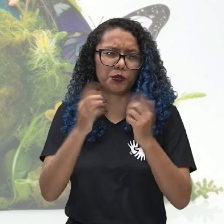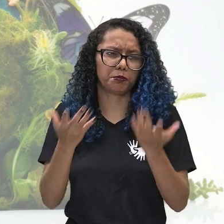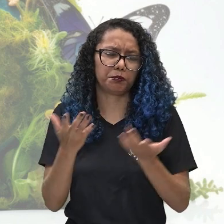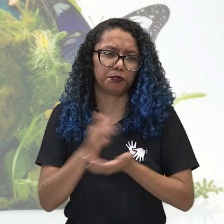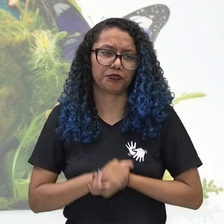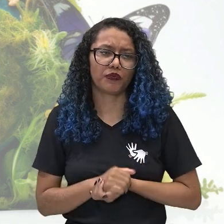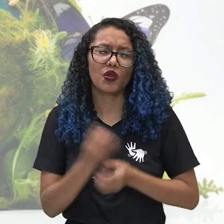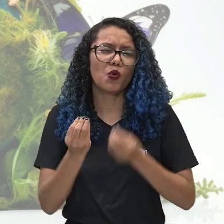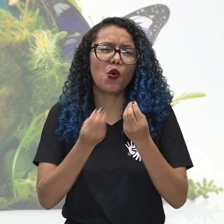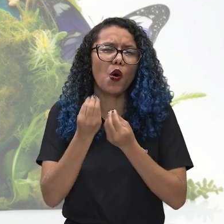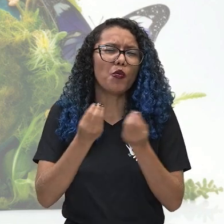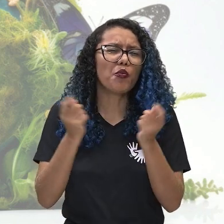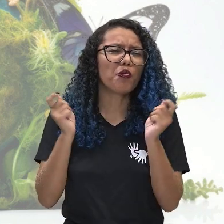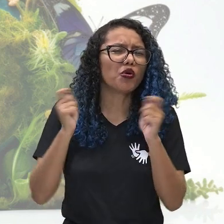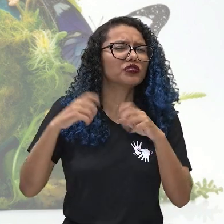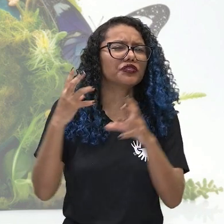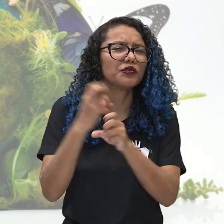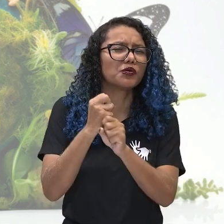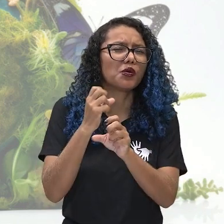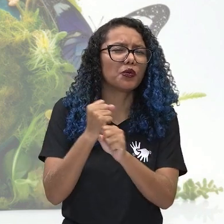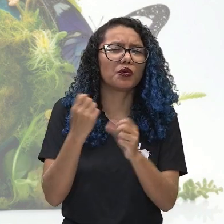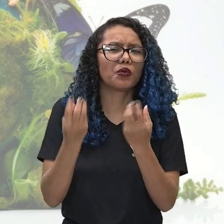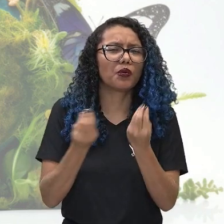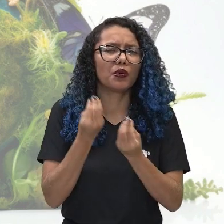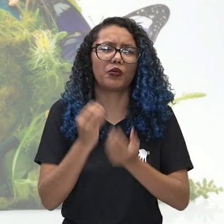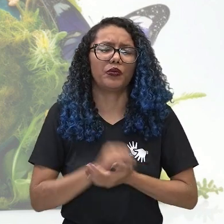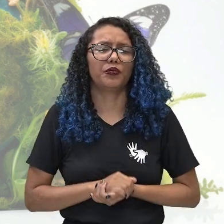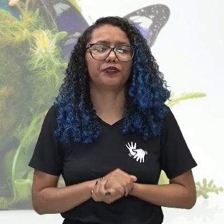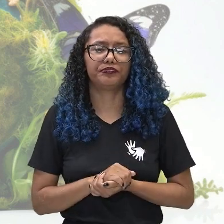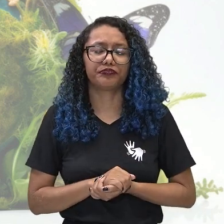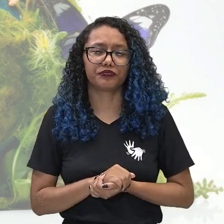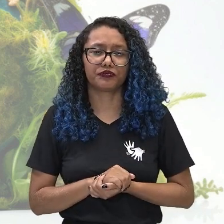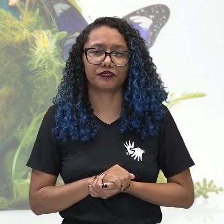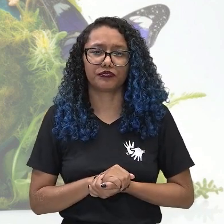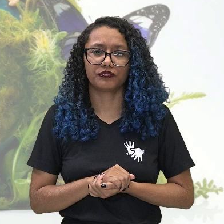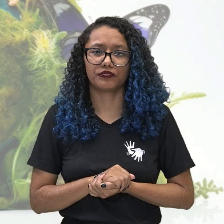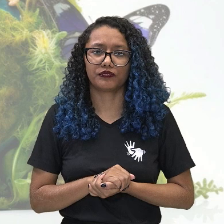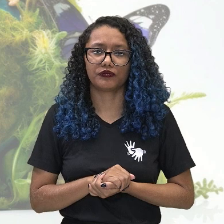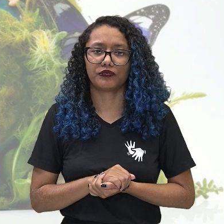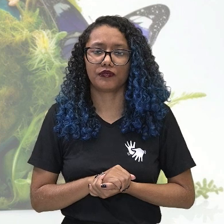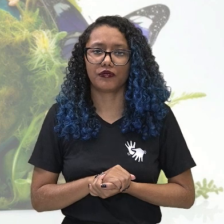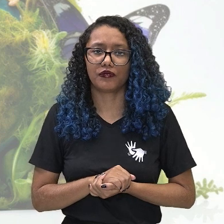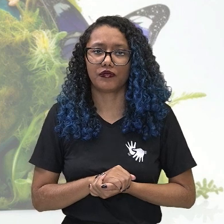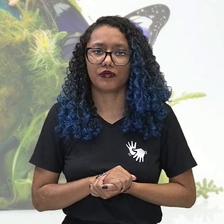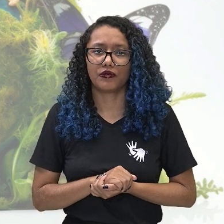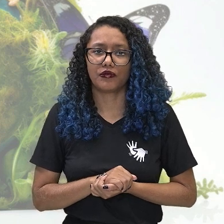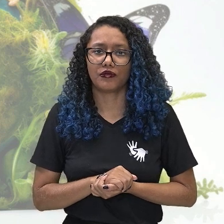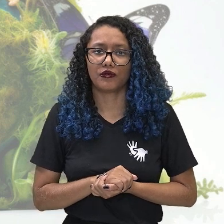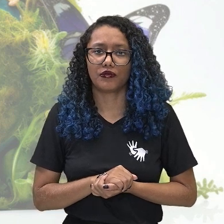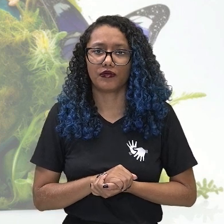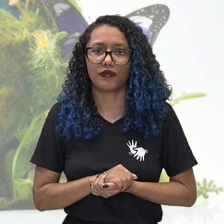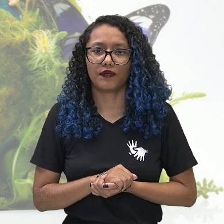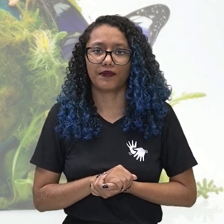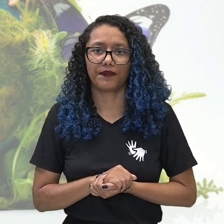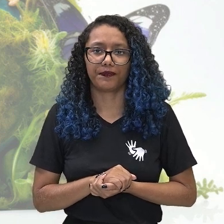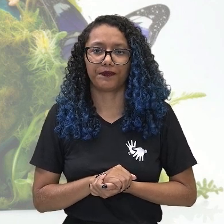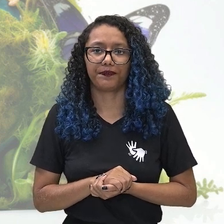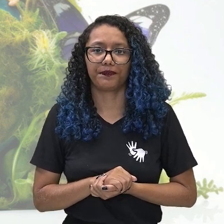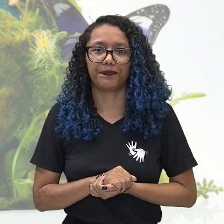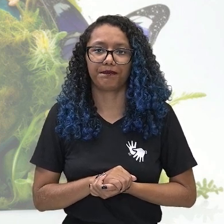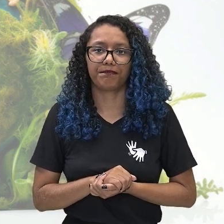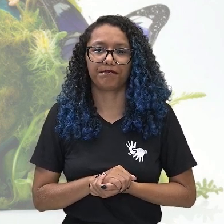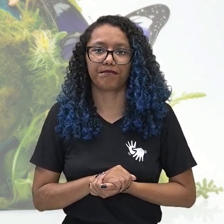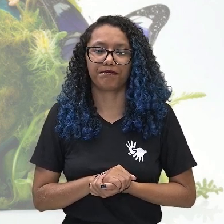que eu calculo a densidade? A densidade é calculada